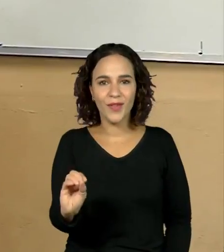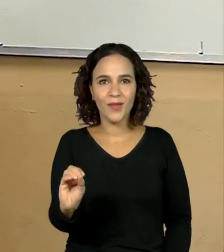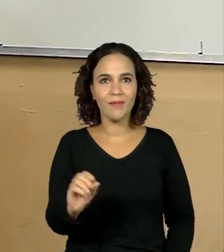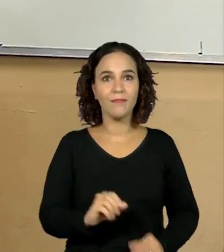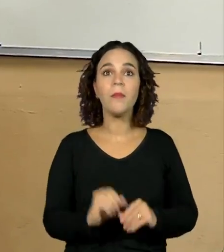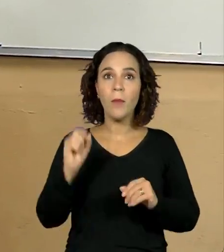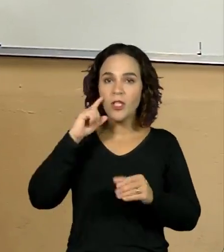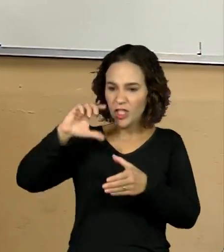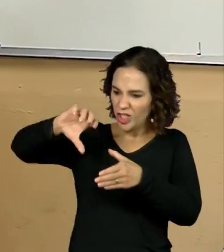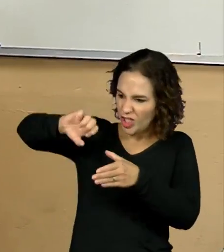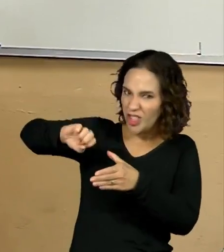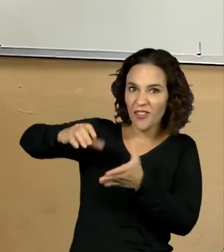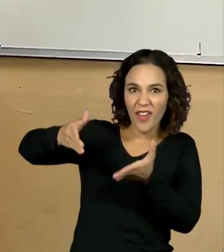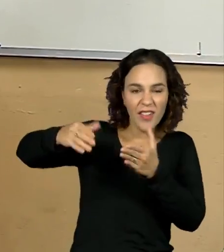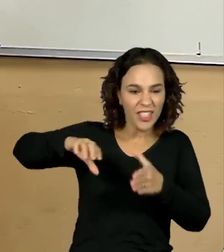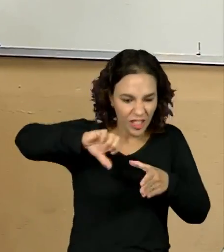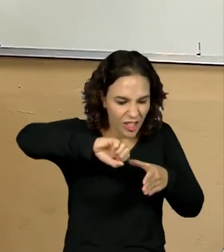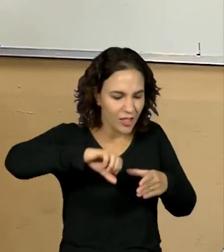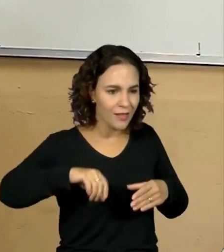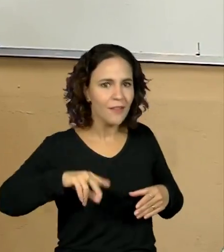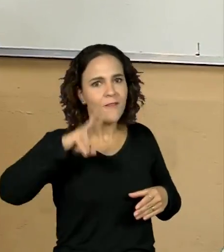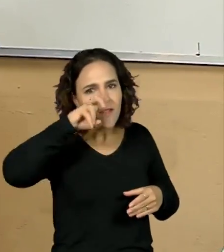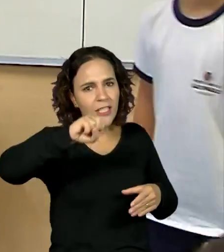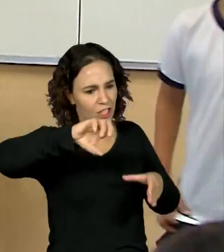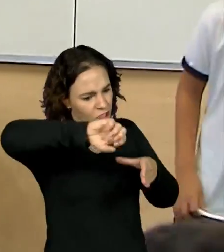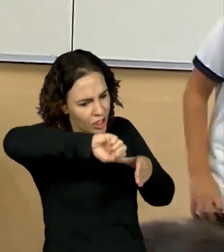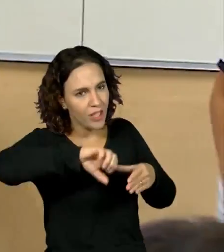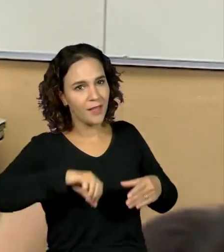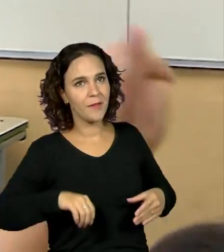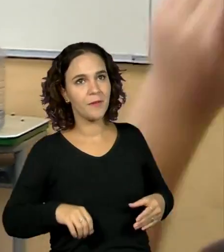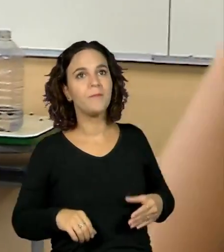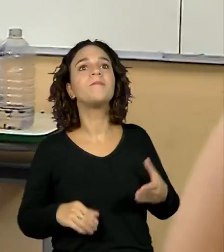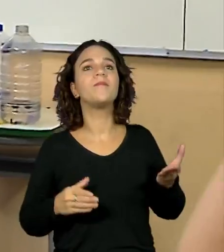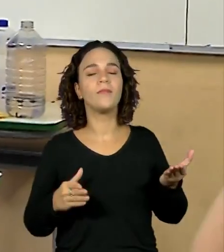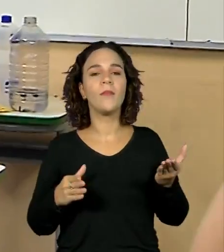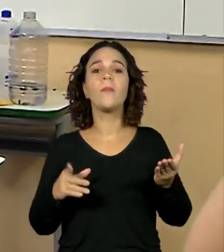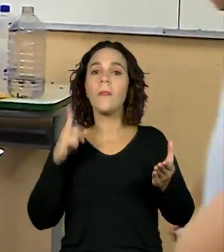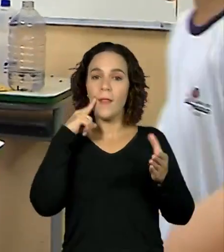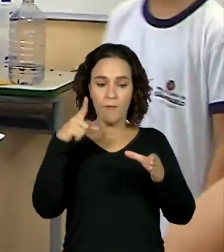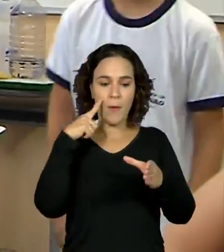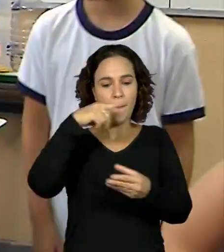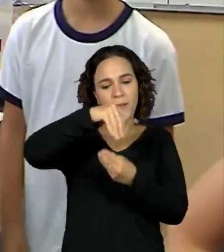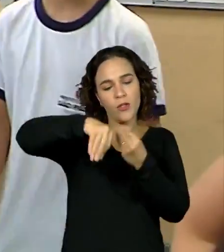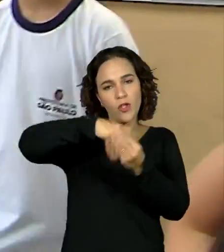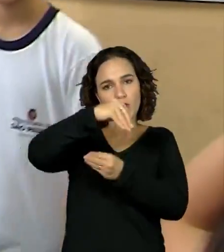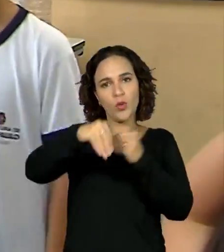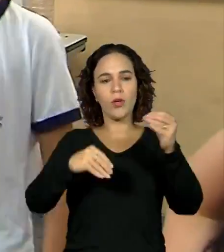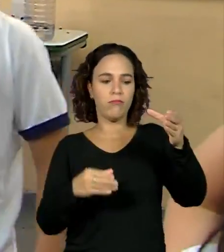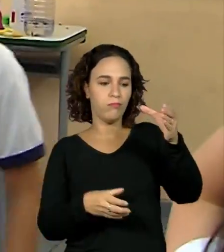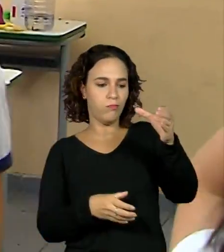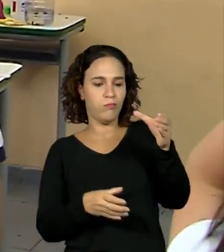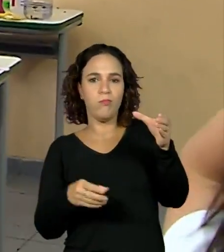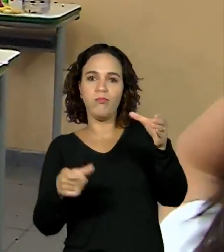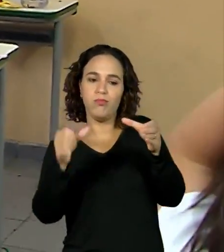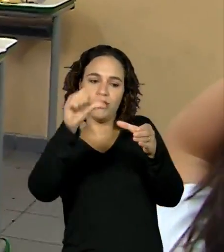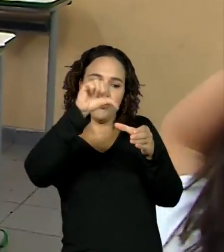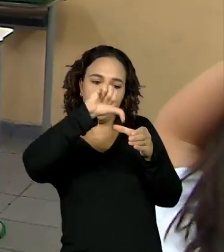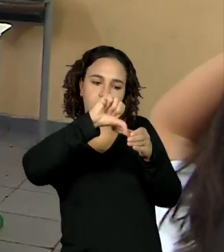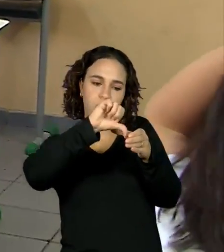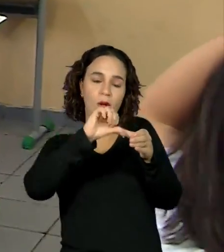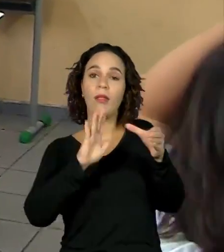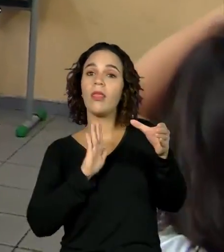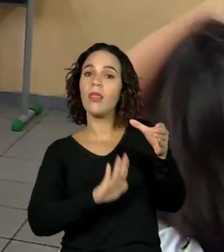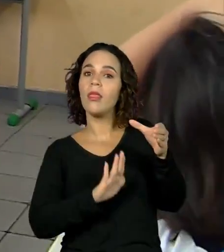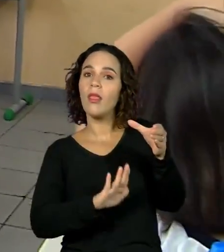Pode apertar um pouquinho, aperta. Força! Ó, misture todos os ingredientes em um recipiente, deixe o cravo